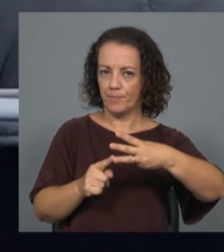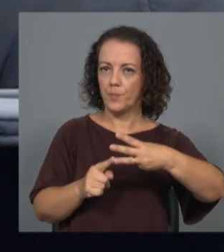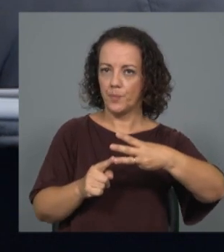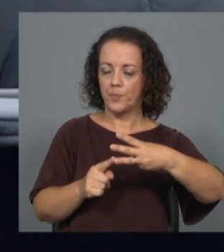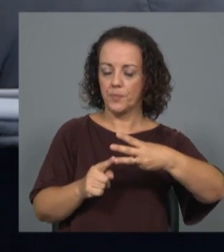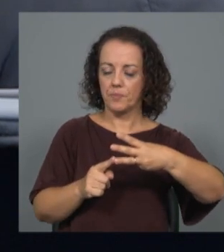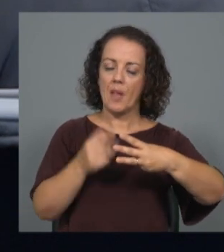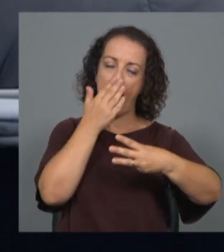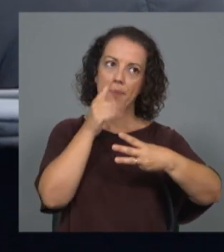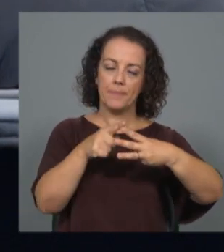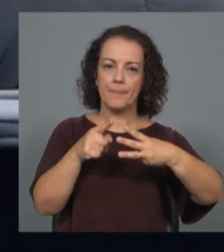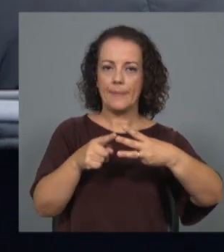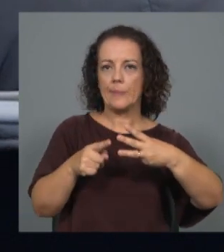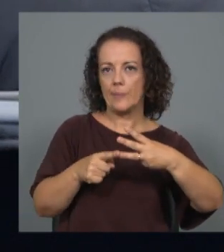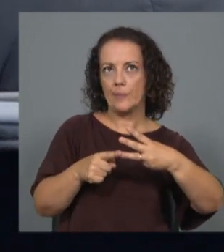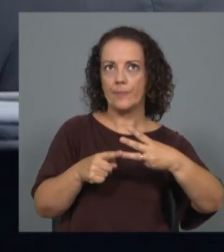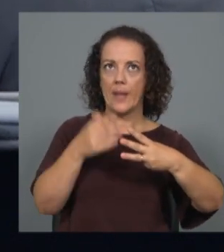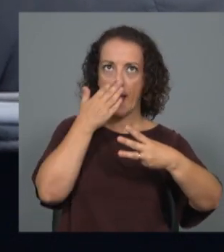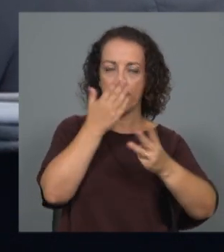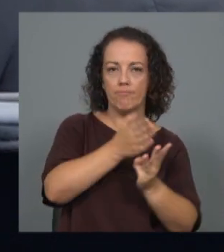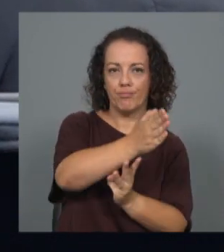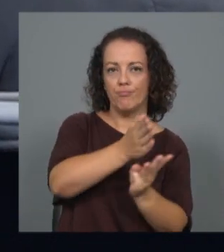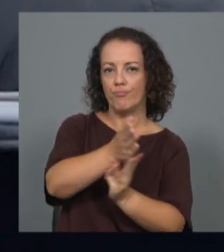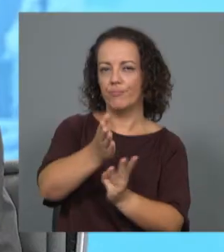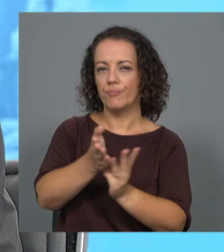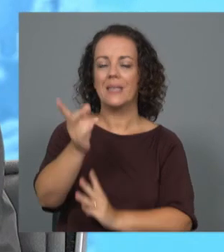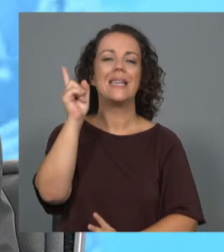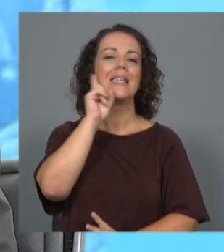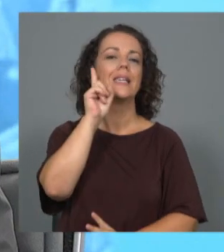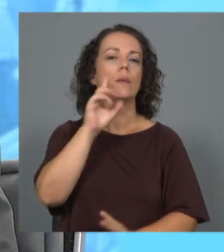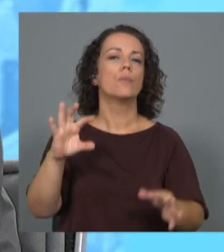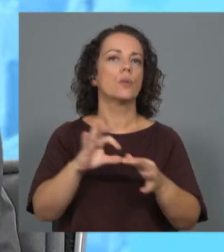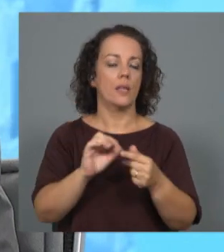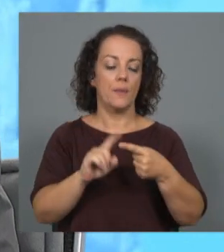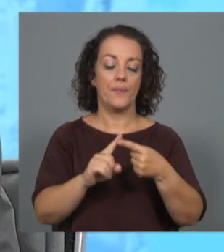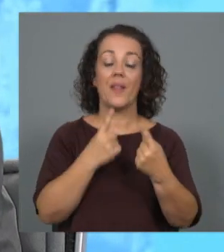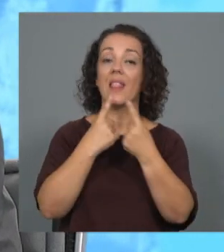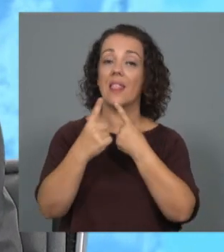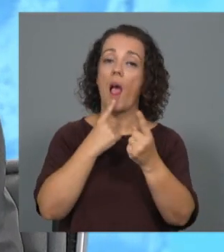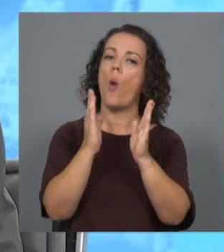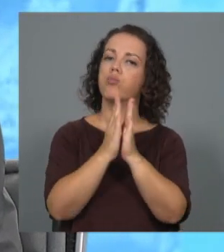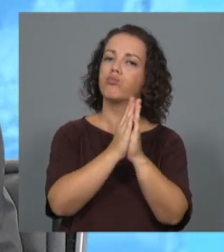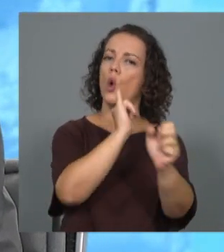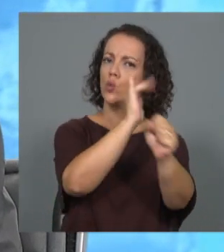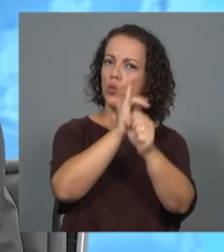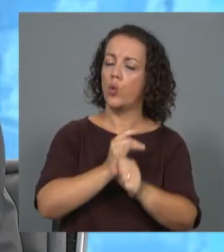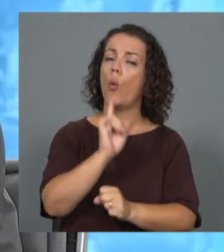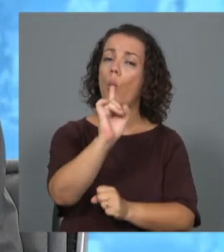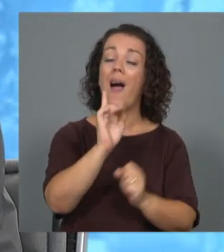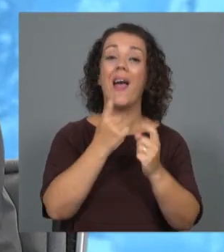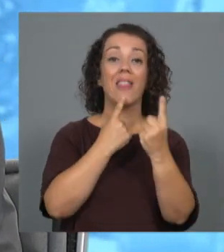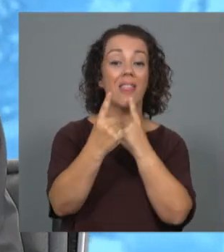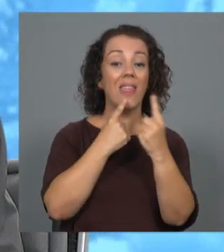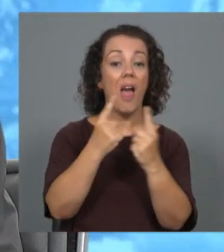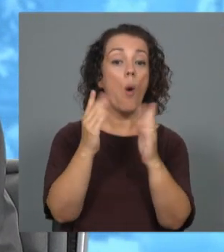digamos, três portais importantes, que é o diálogo interreligioso, e quando digo diálogo